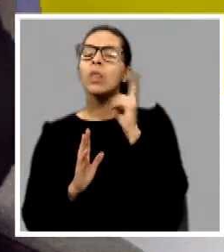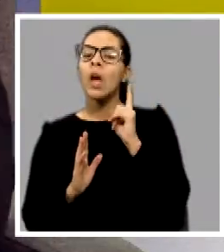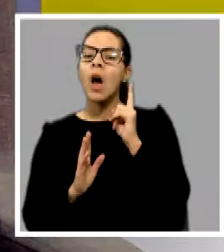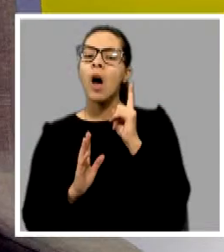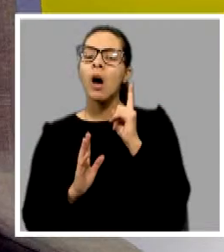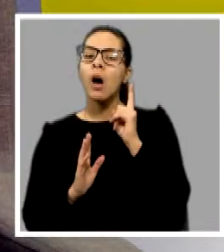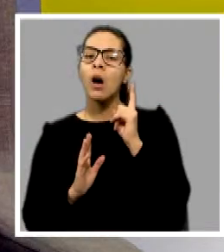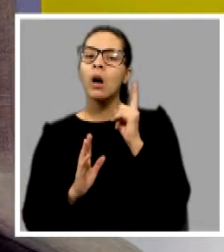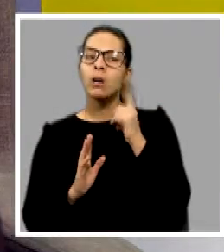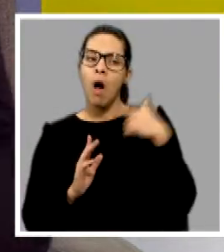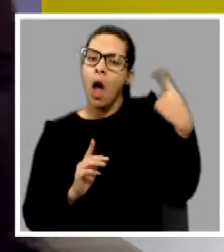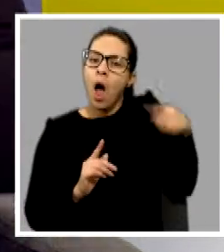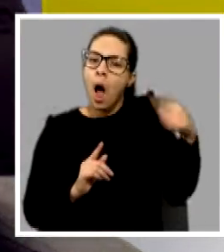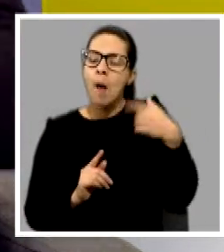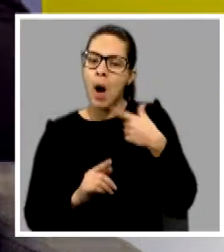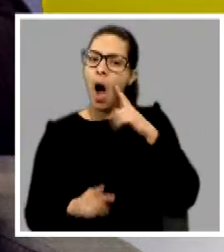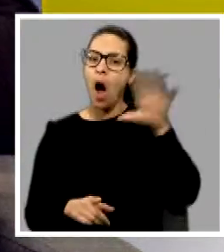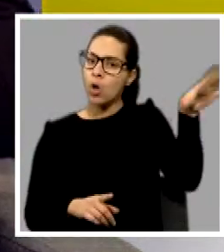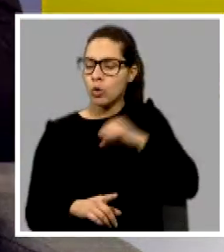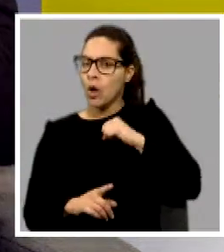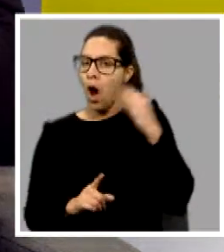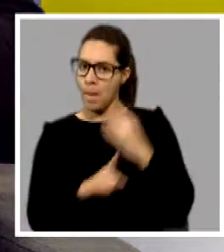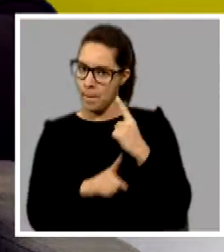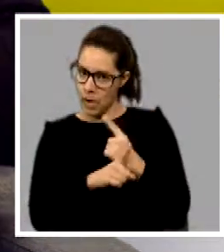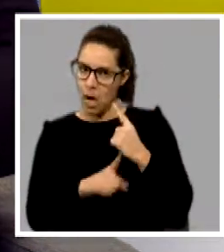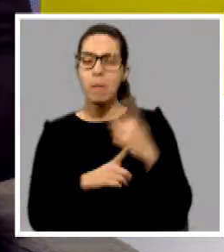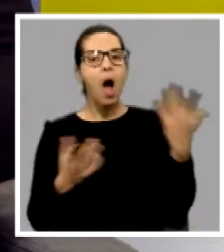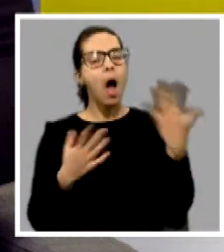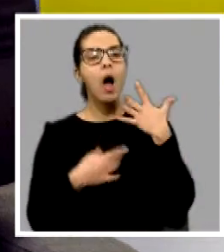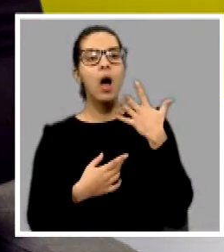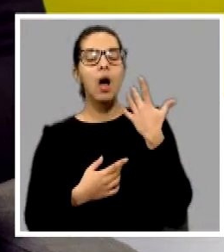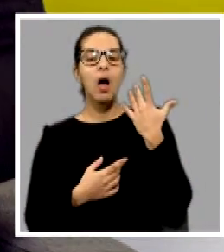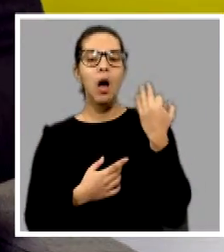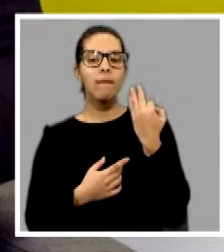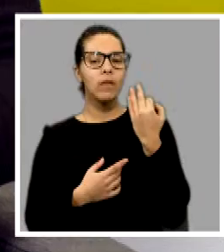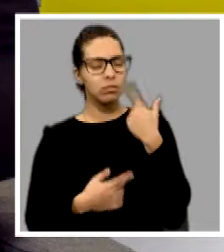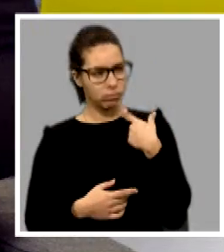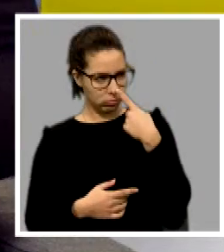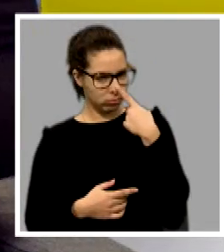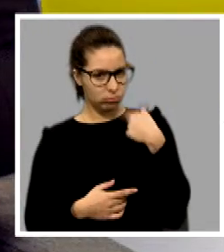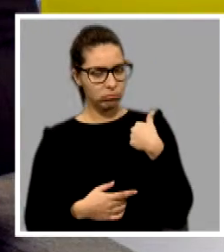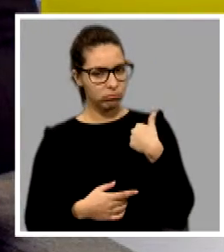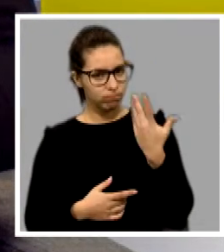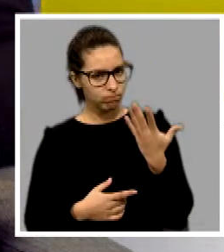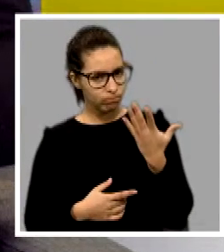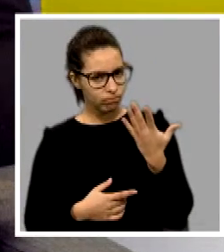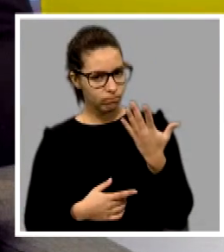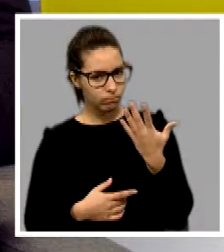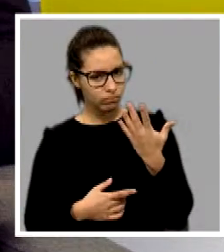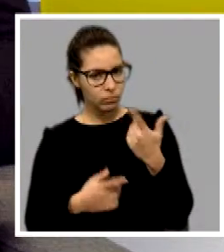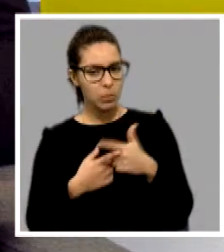o programa foi no dia, eu trouxe esta, vocês devem ter, mas de qualquer maneira eu trouxe também, era assim o logo, foi no